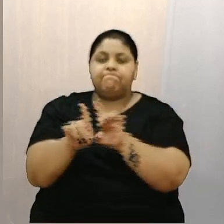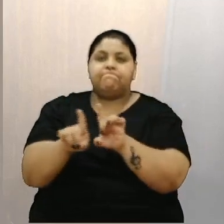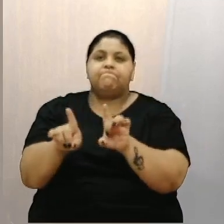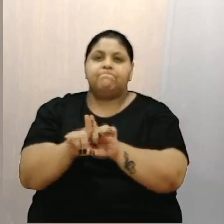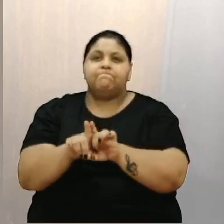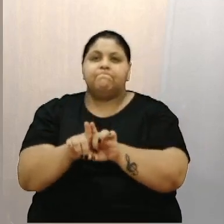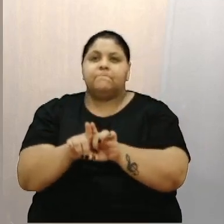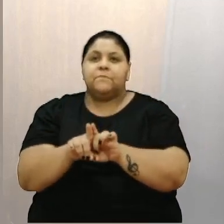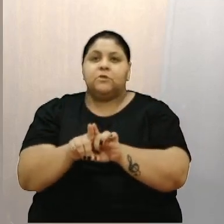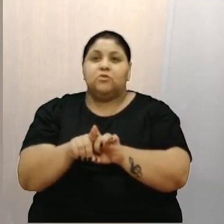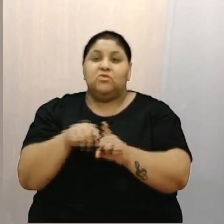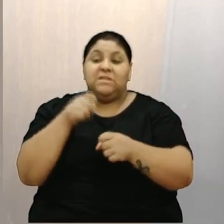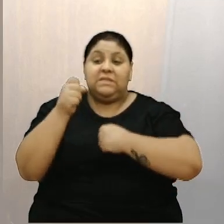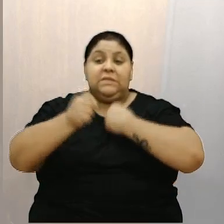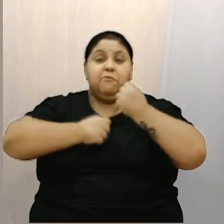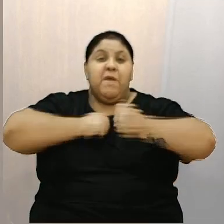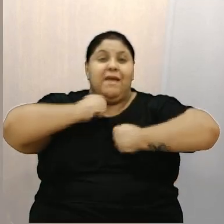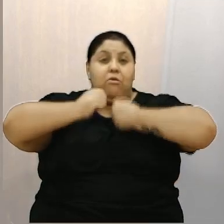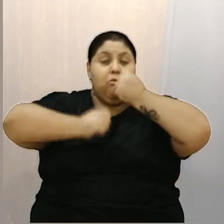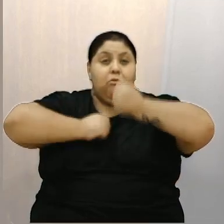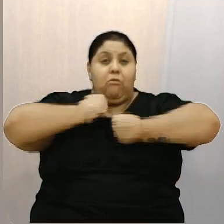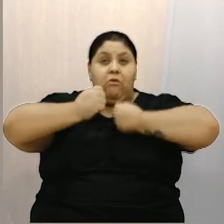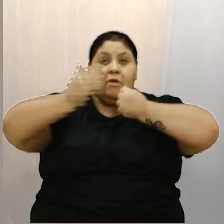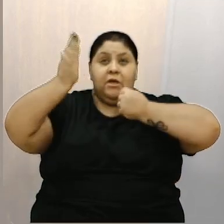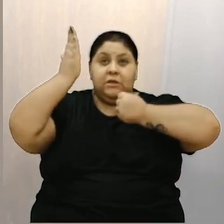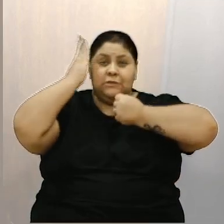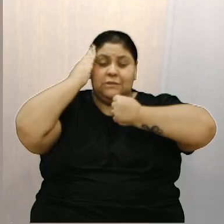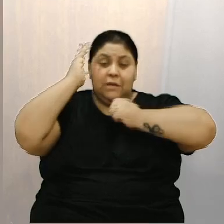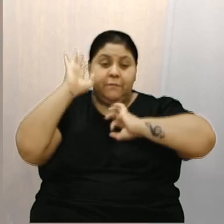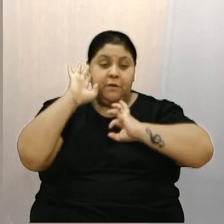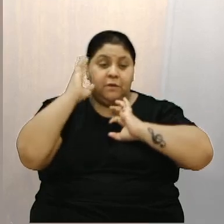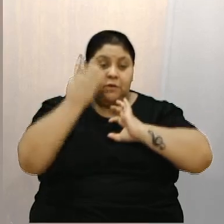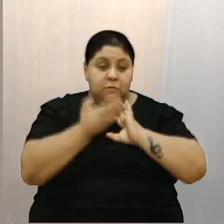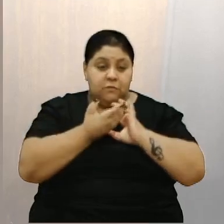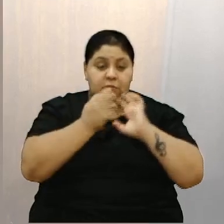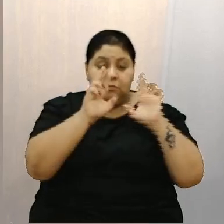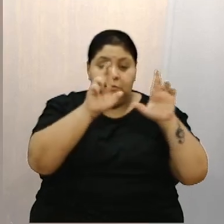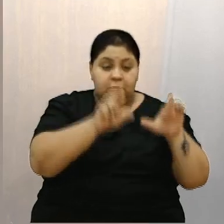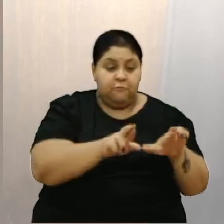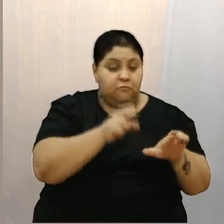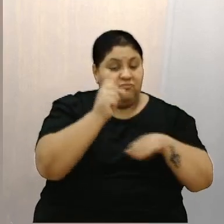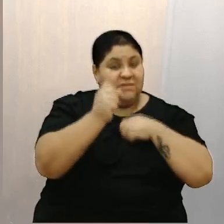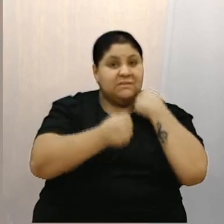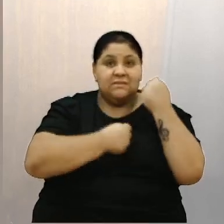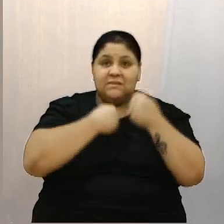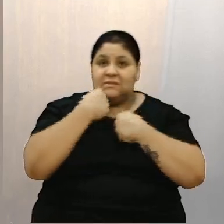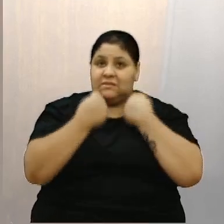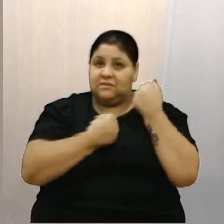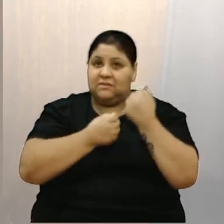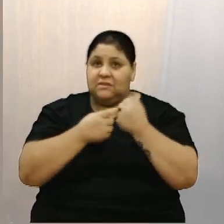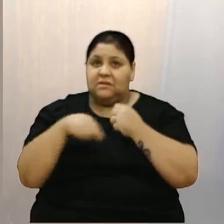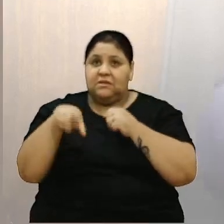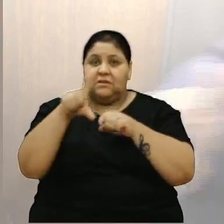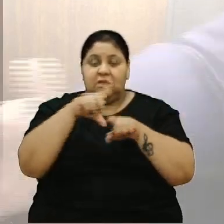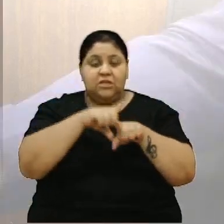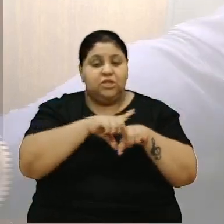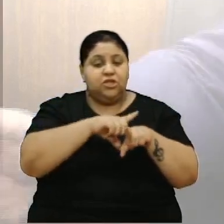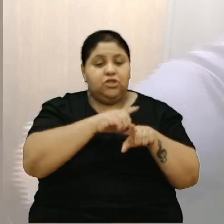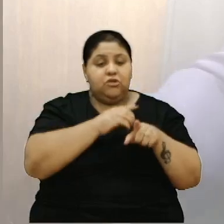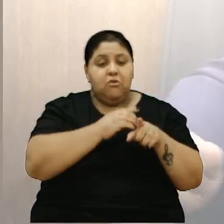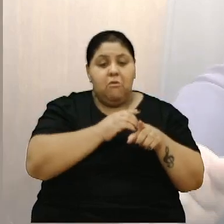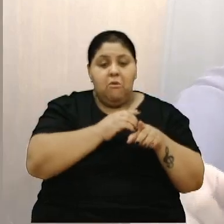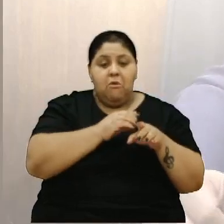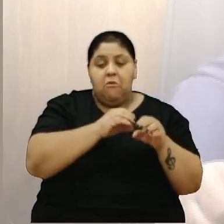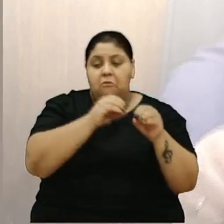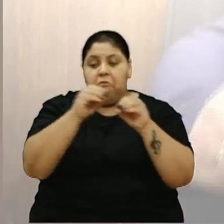vezes o desespero, sabe, que aconteceu lá na região, que foi um desespero. Porque a gente foi para lá, o vereador Lucas